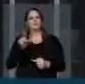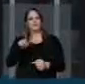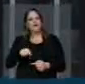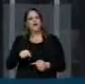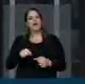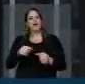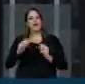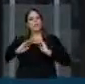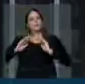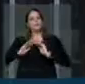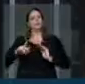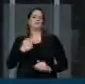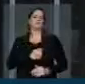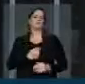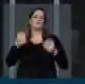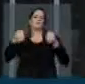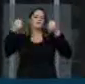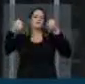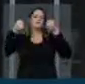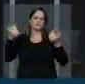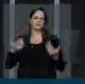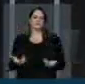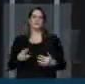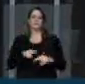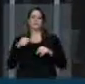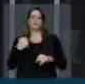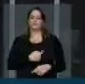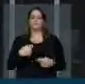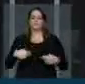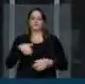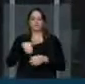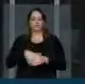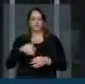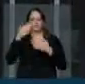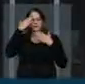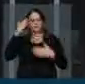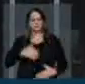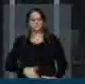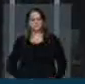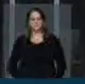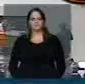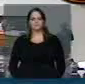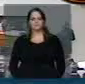Câmara dos Deputados e é isso que ela tem que votar, o relatório do deputado Figueiredo. Obrigado, presidente.